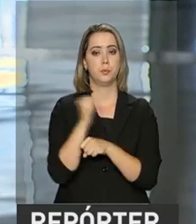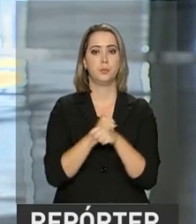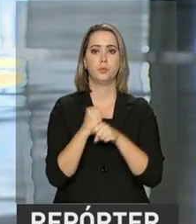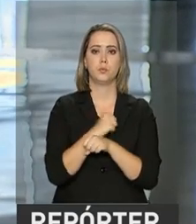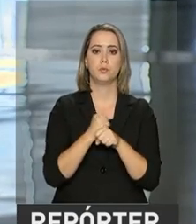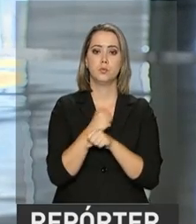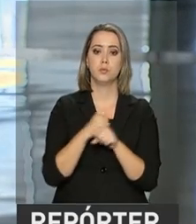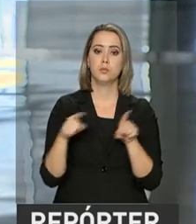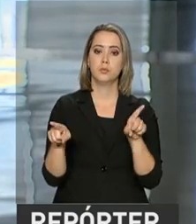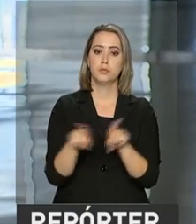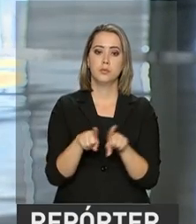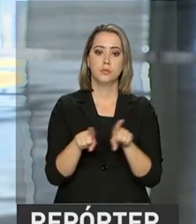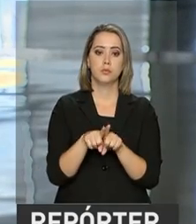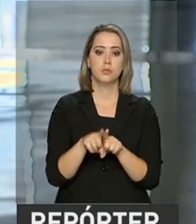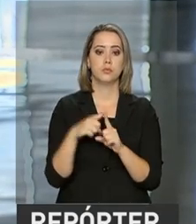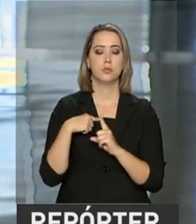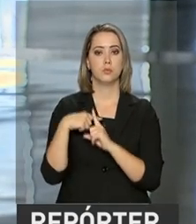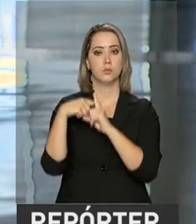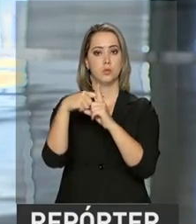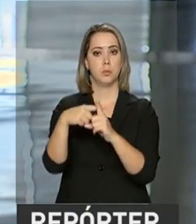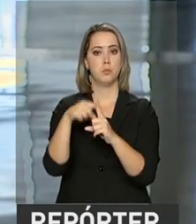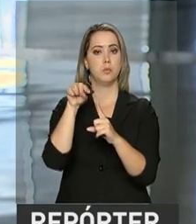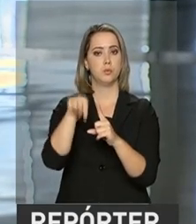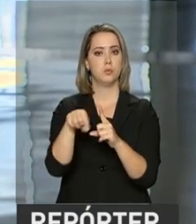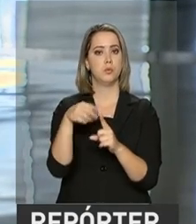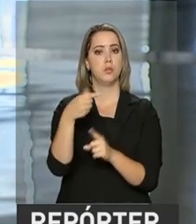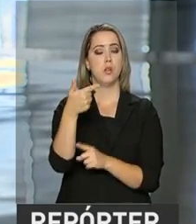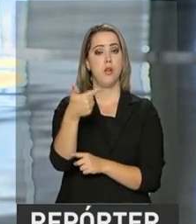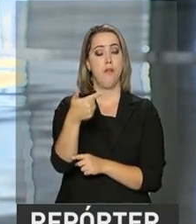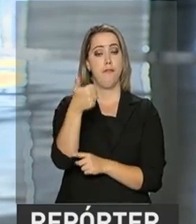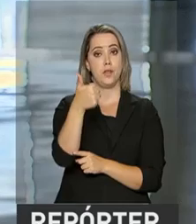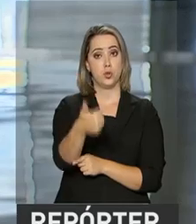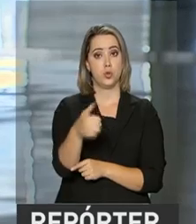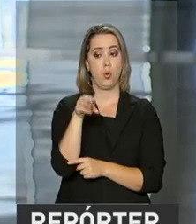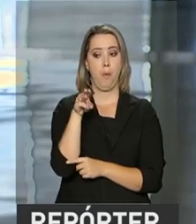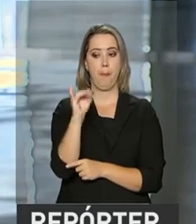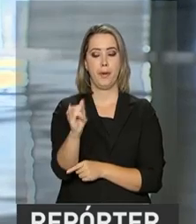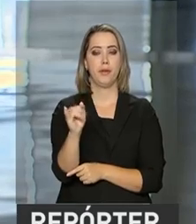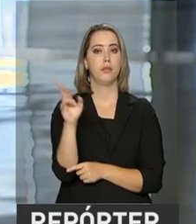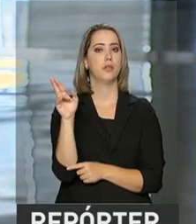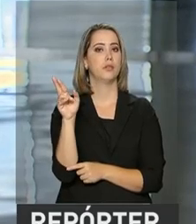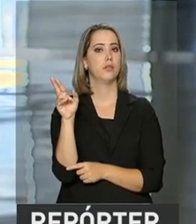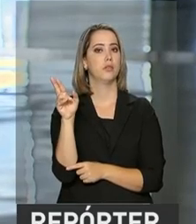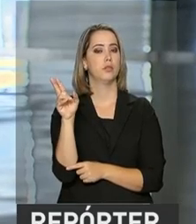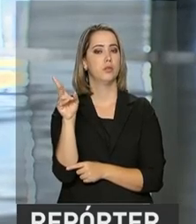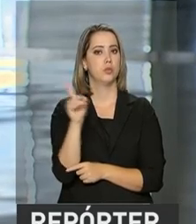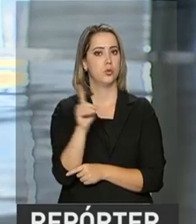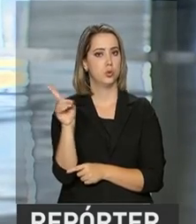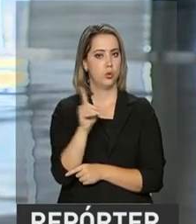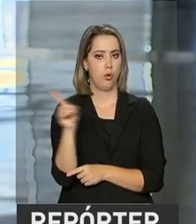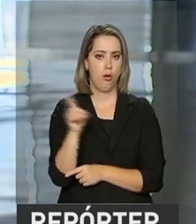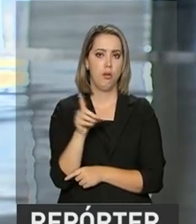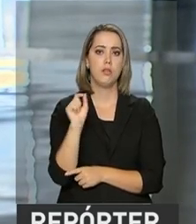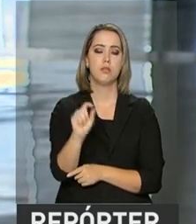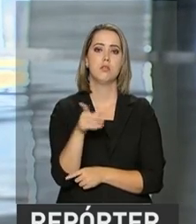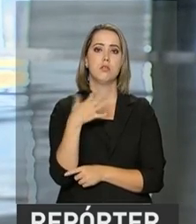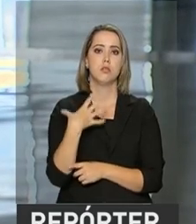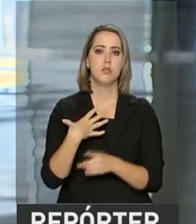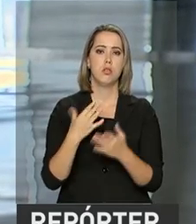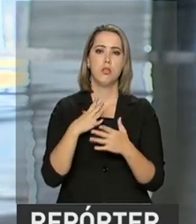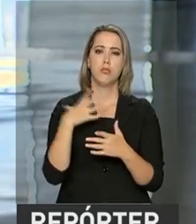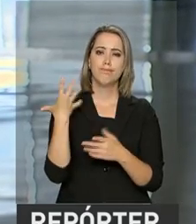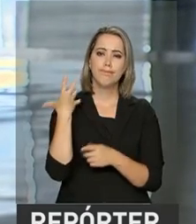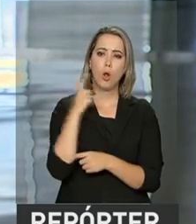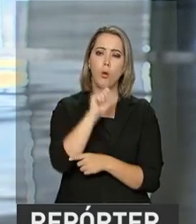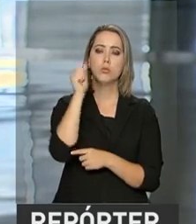também temos um saldo positivo de 21 bilhões 380 Milhões de Dólares superando o